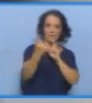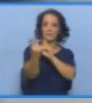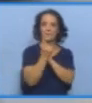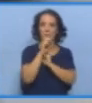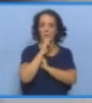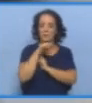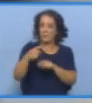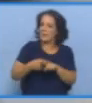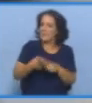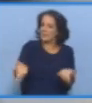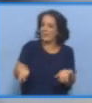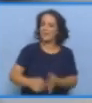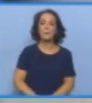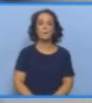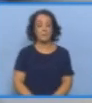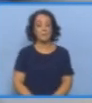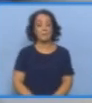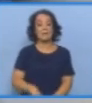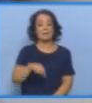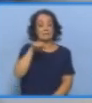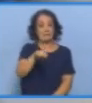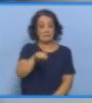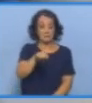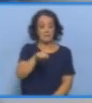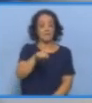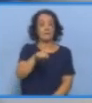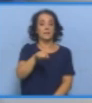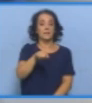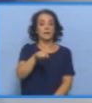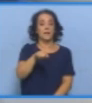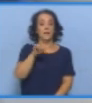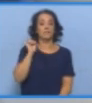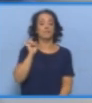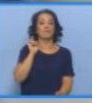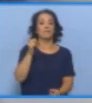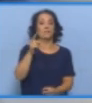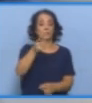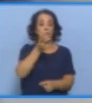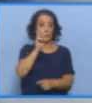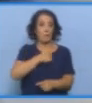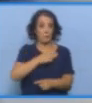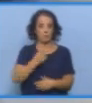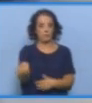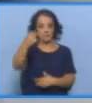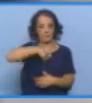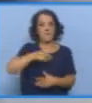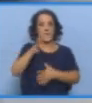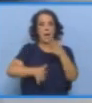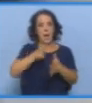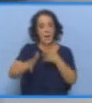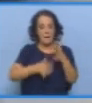é interessante. E nessa tarde, a administração da empresa ia reunir na própria fábrica com os